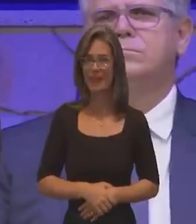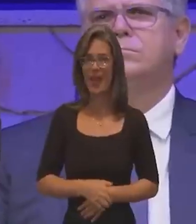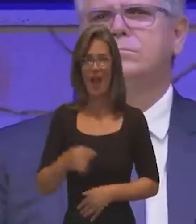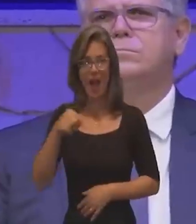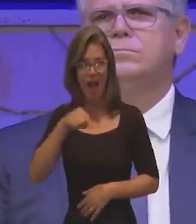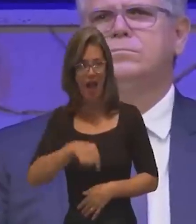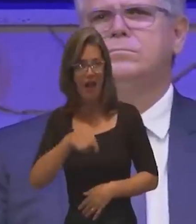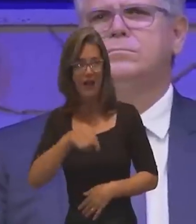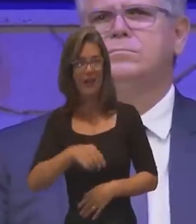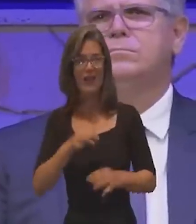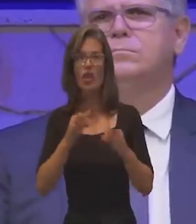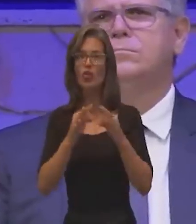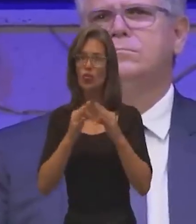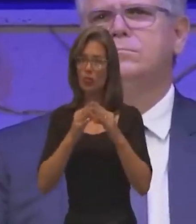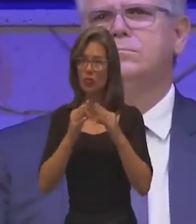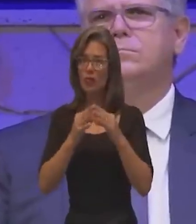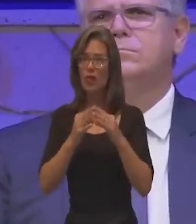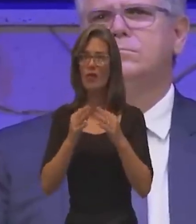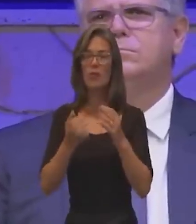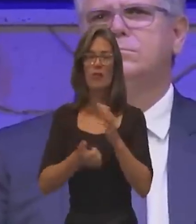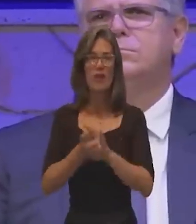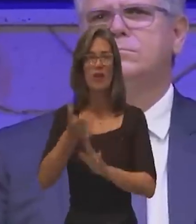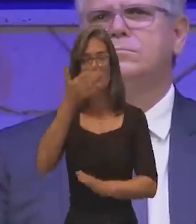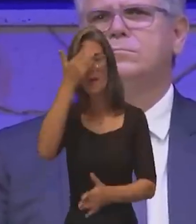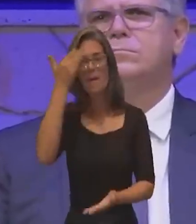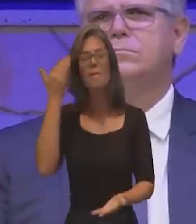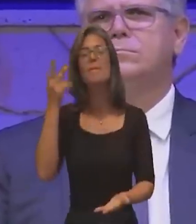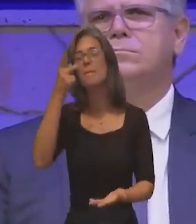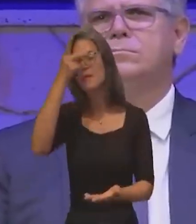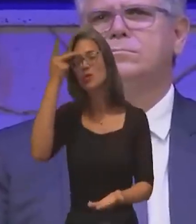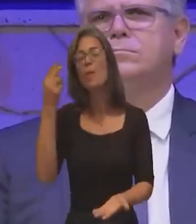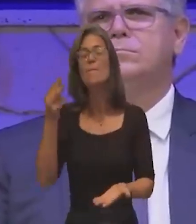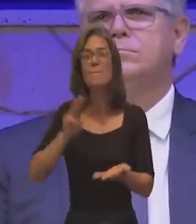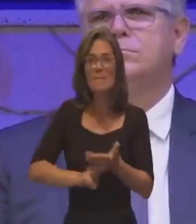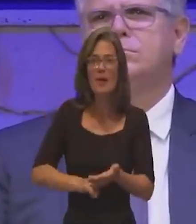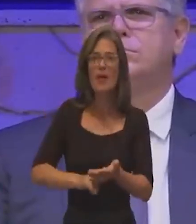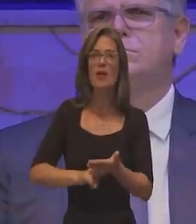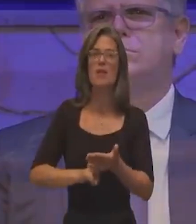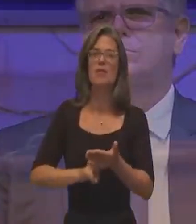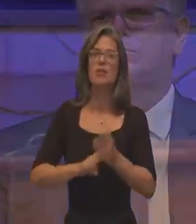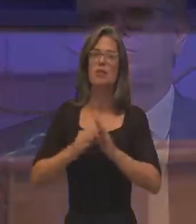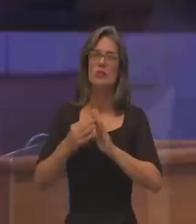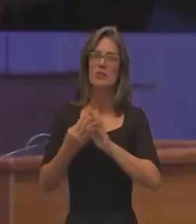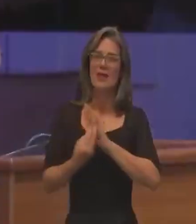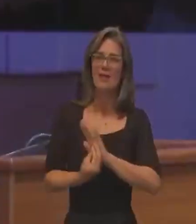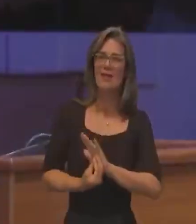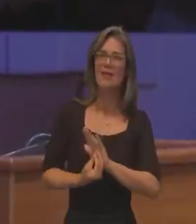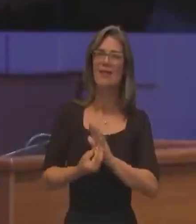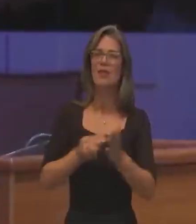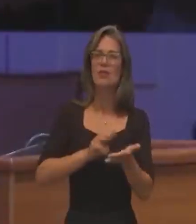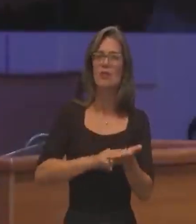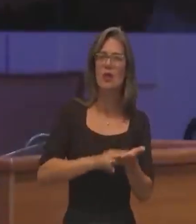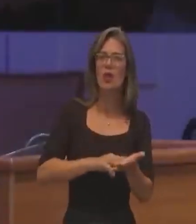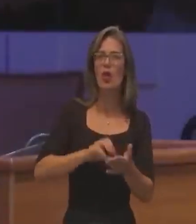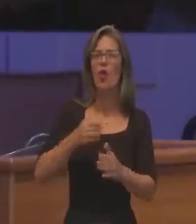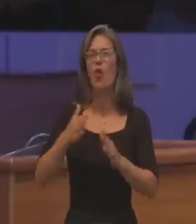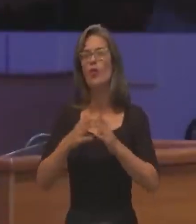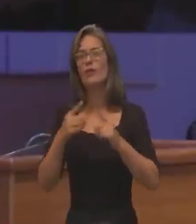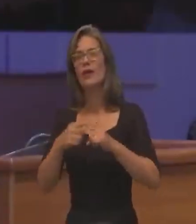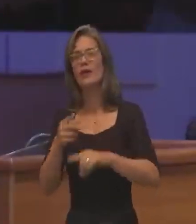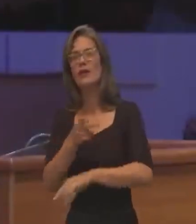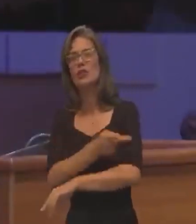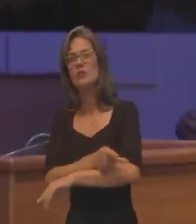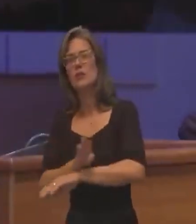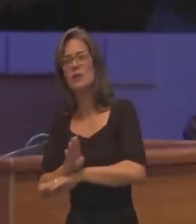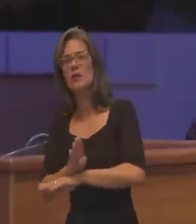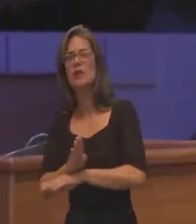que o nome está no rol de membros da igreja memorial, ou da igreja batista, ou da igreja presbiteriana, ou da Assembleia